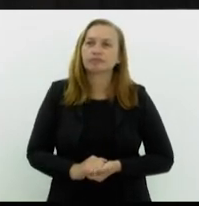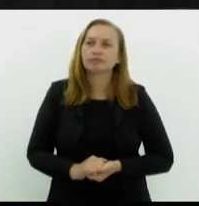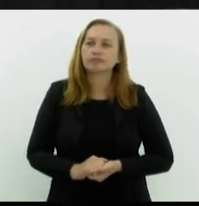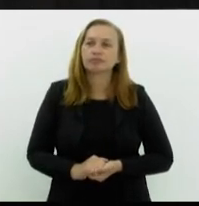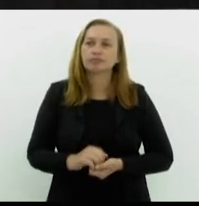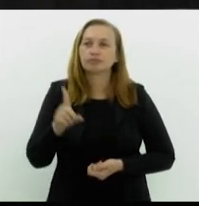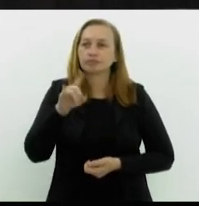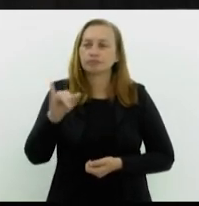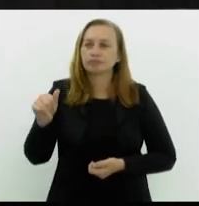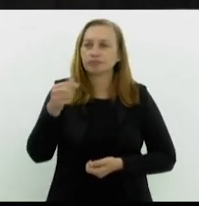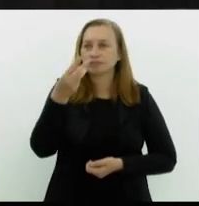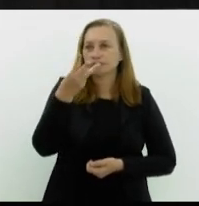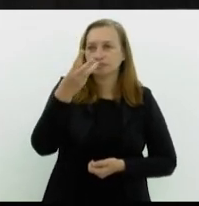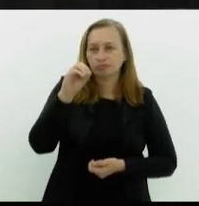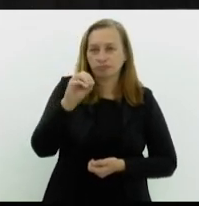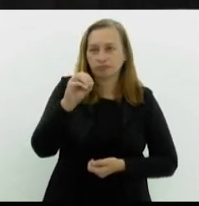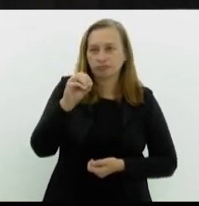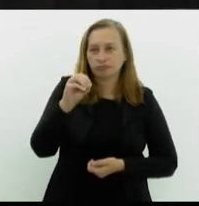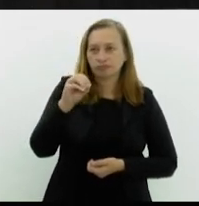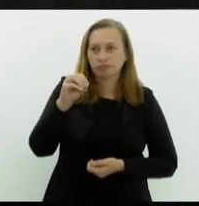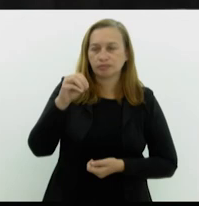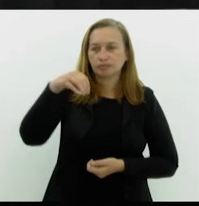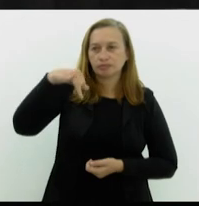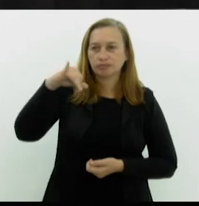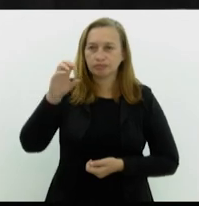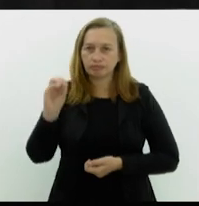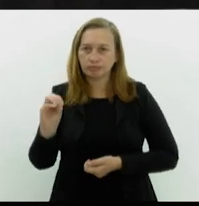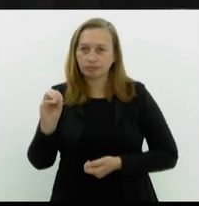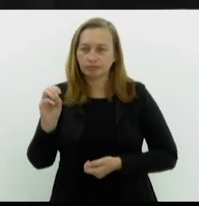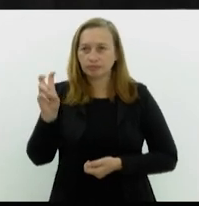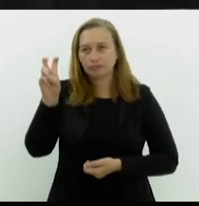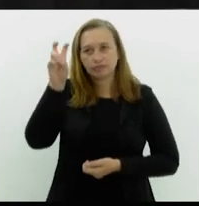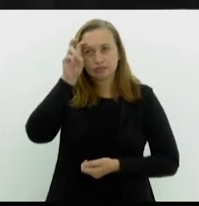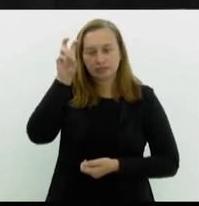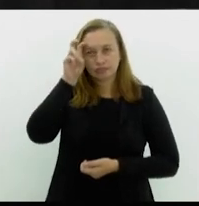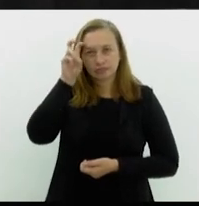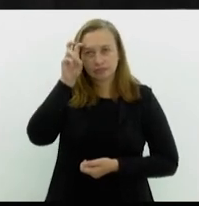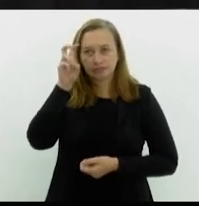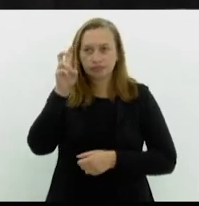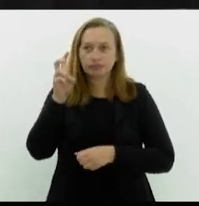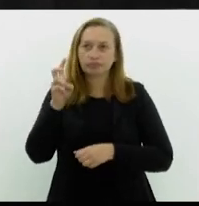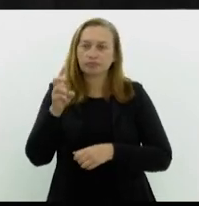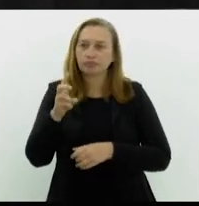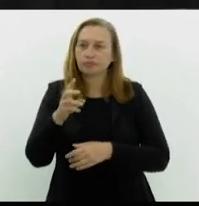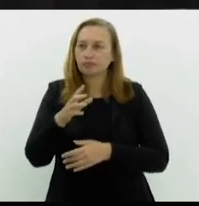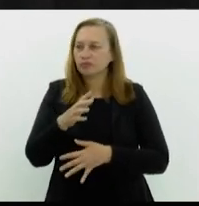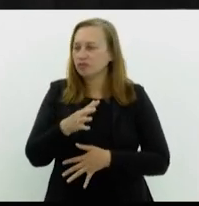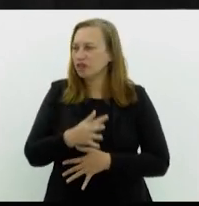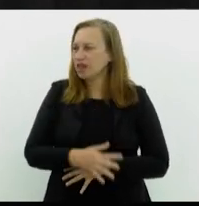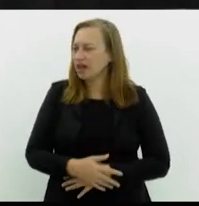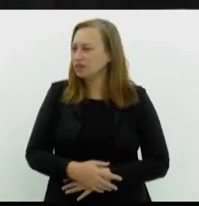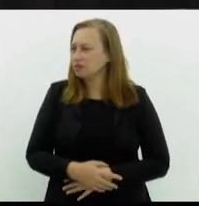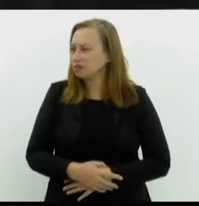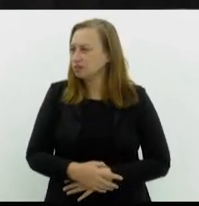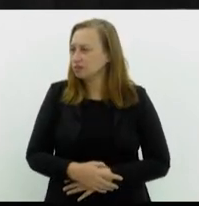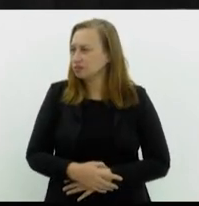dia 30 de maio, quinta-feira, é feriado, dia de Corpus